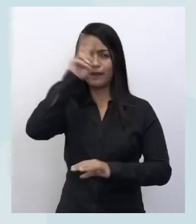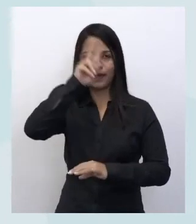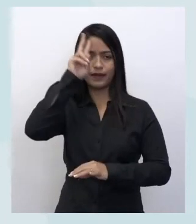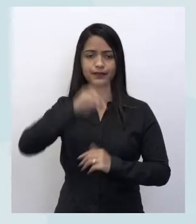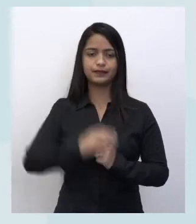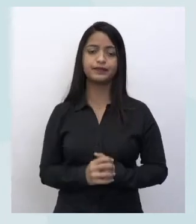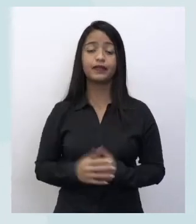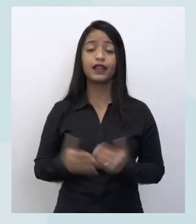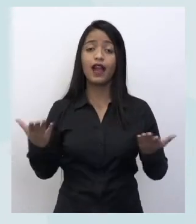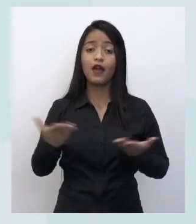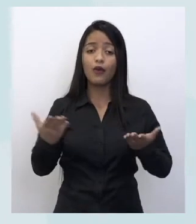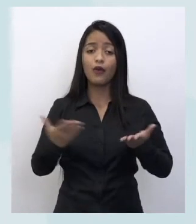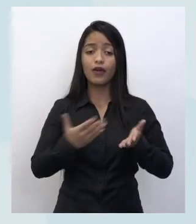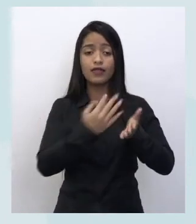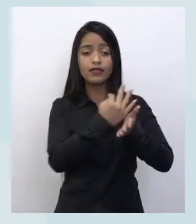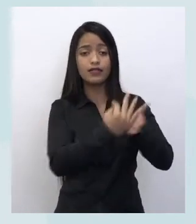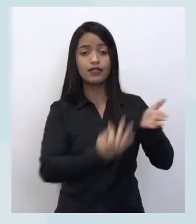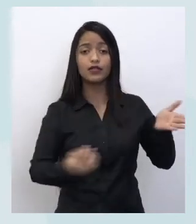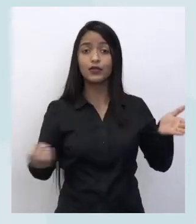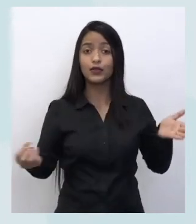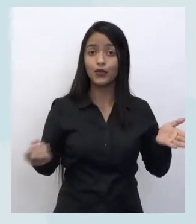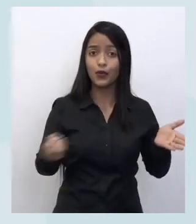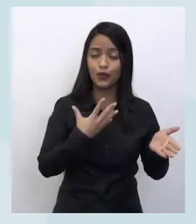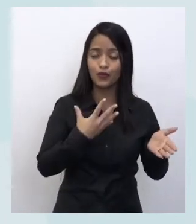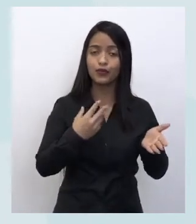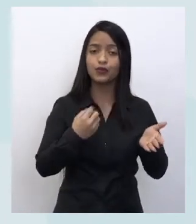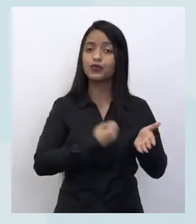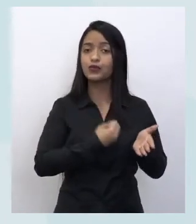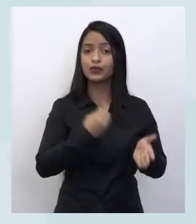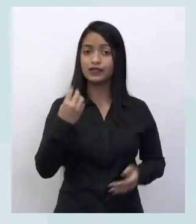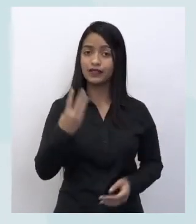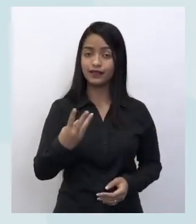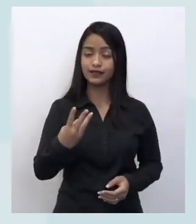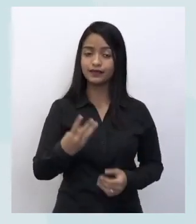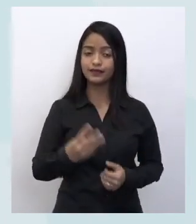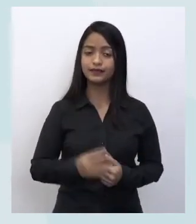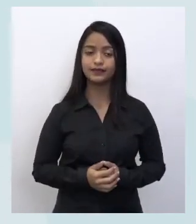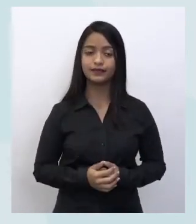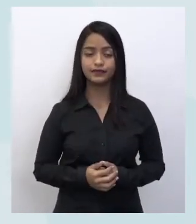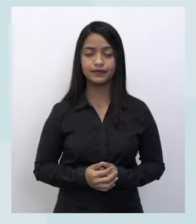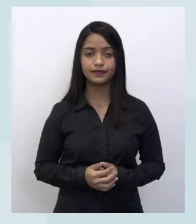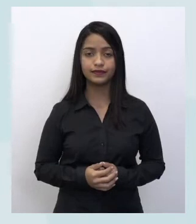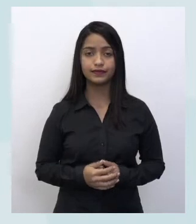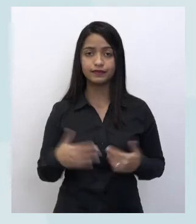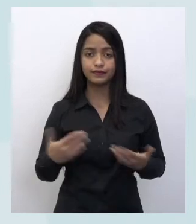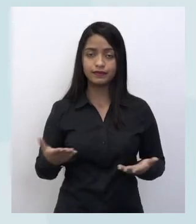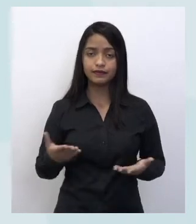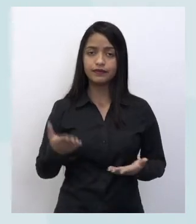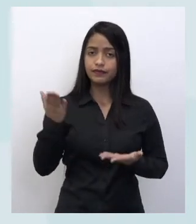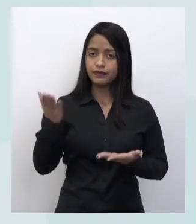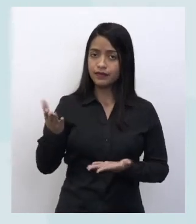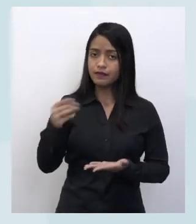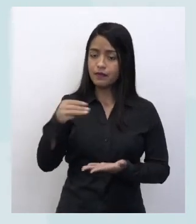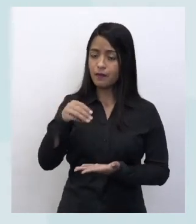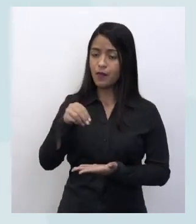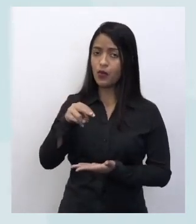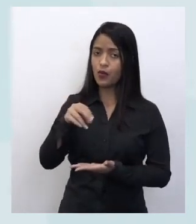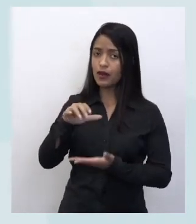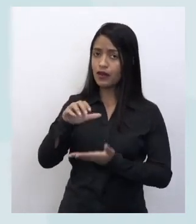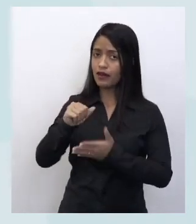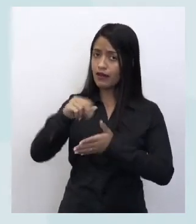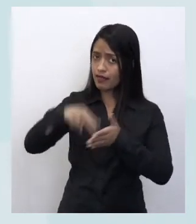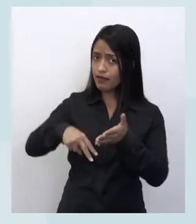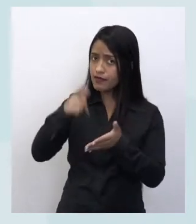um texto novo aí. Leitura do texto 3. Então... Mônica, você consegue ler comigo? Consigo. Quero